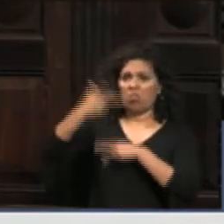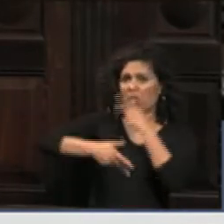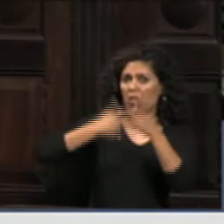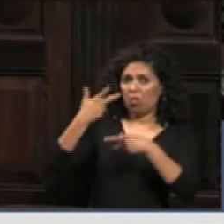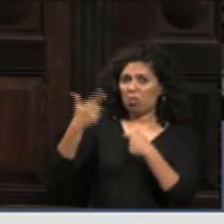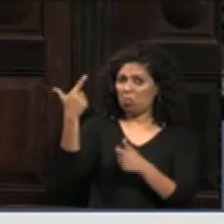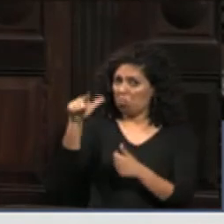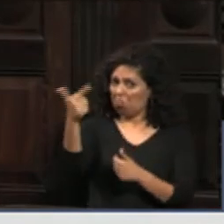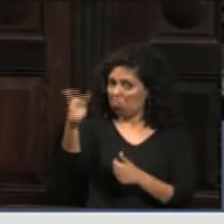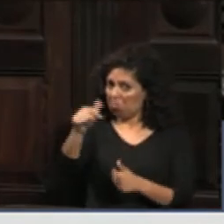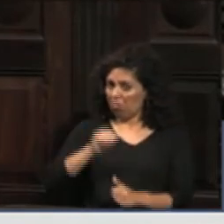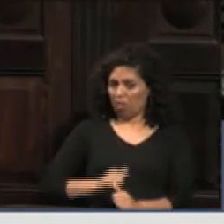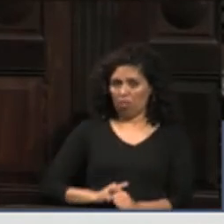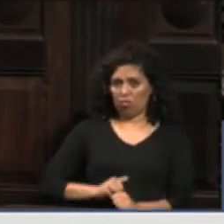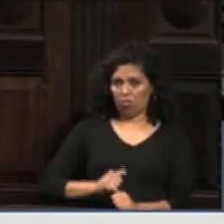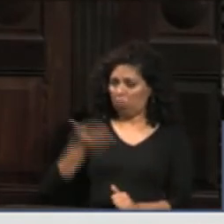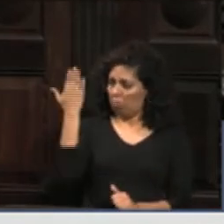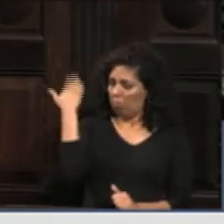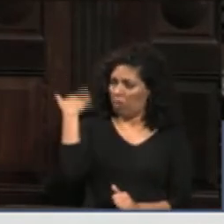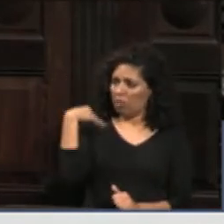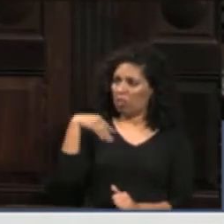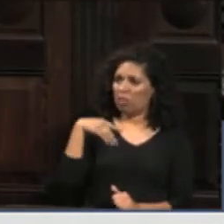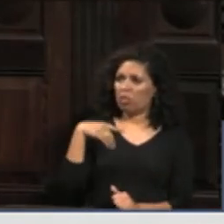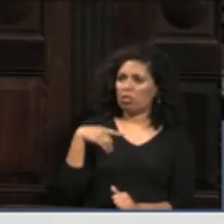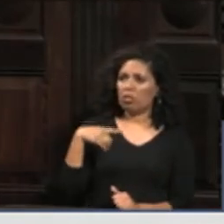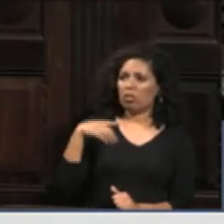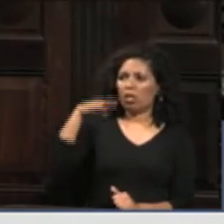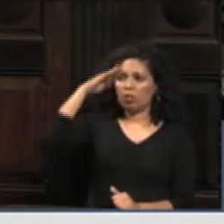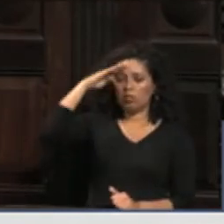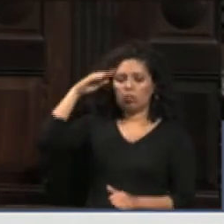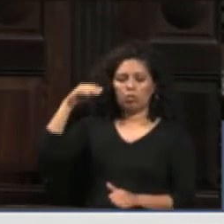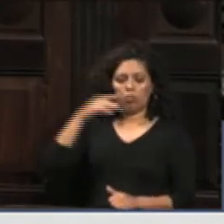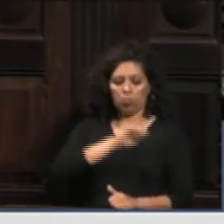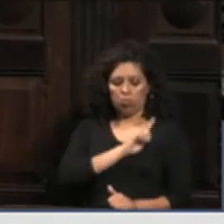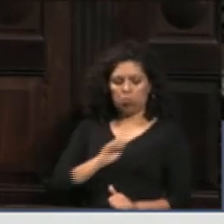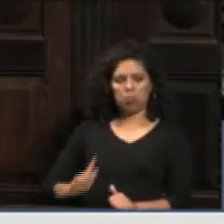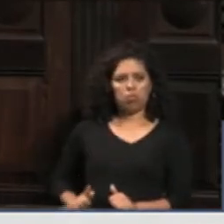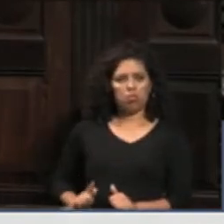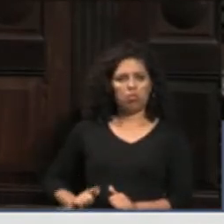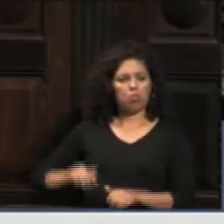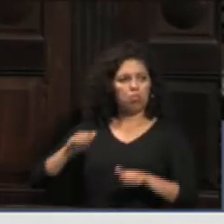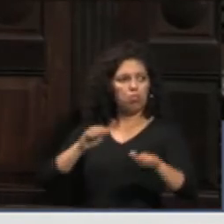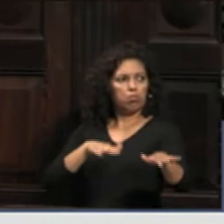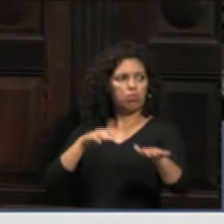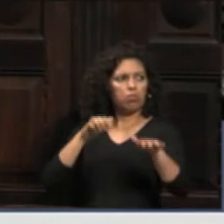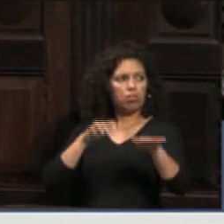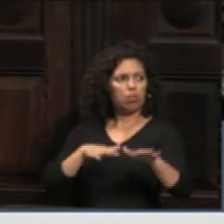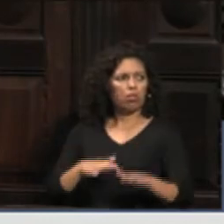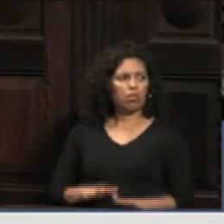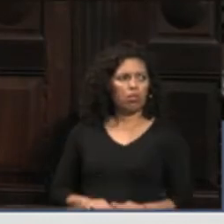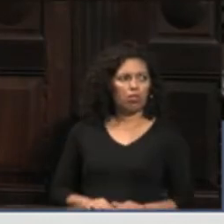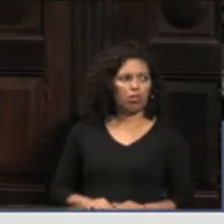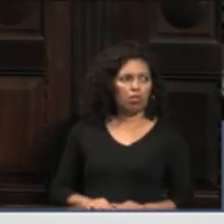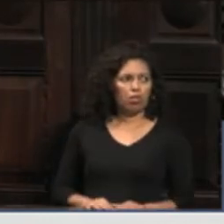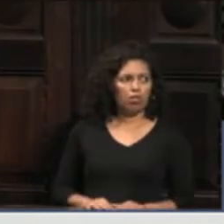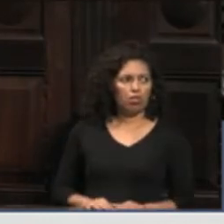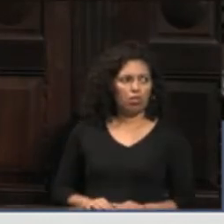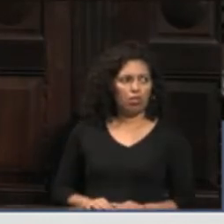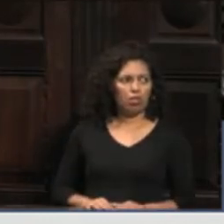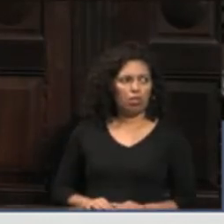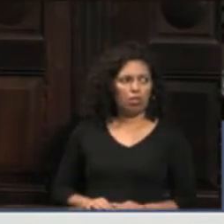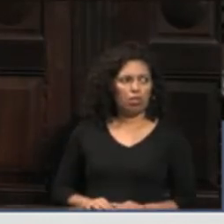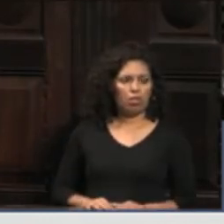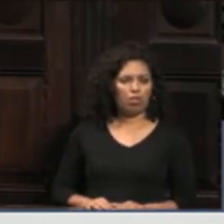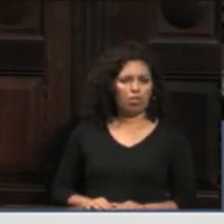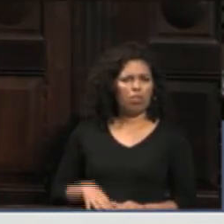houve golpe. O que houve foi um movimento. Isso é um desserviço que é prestado